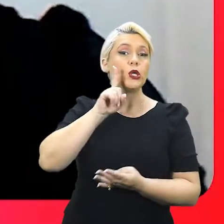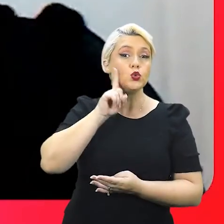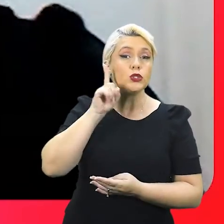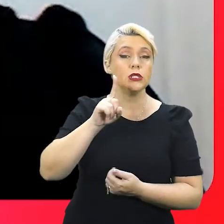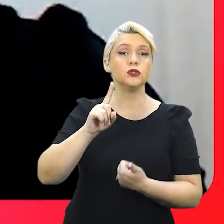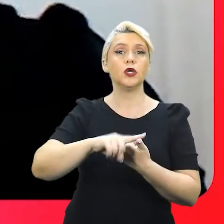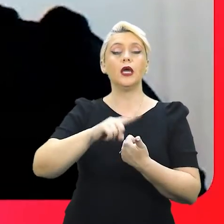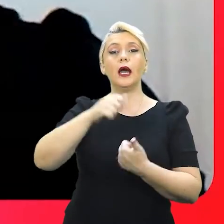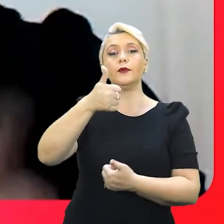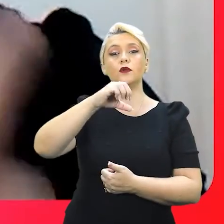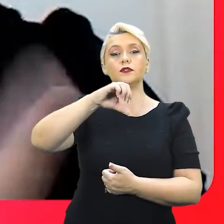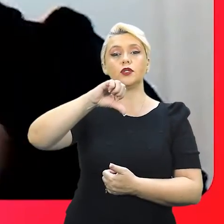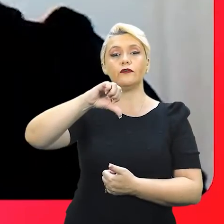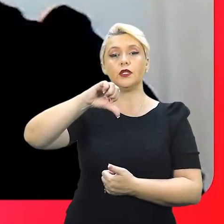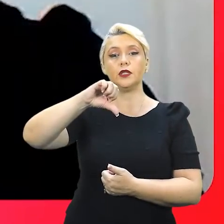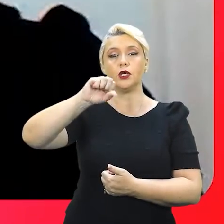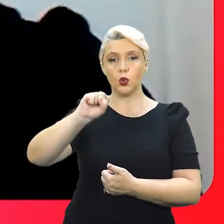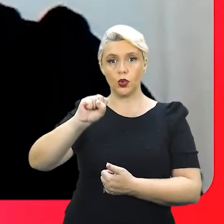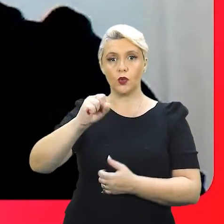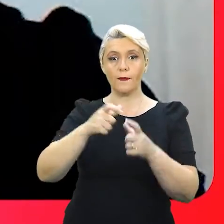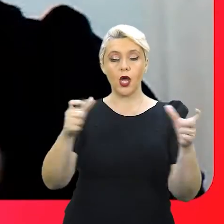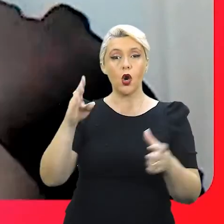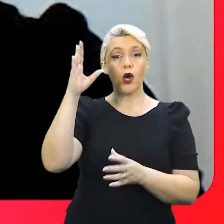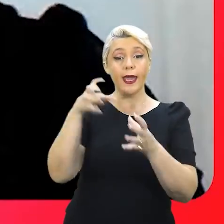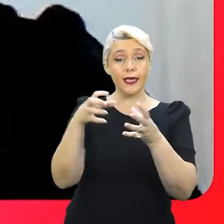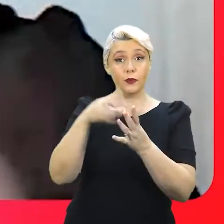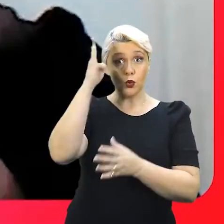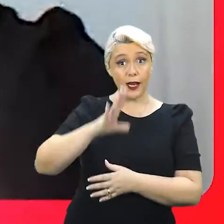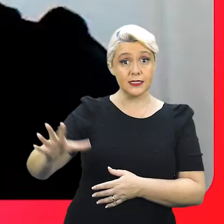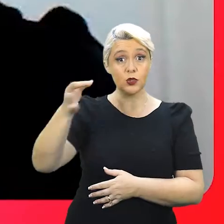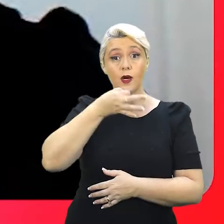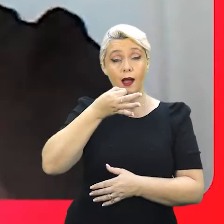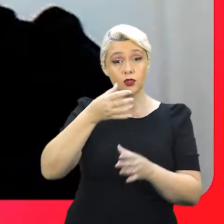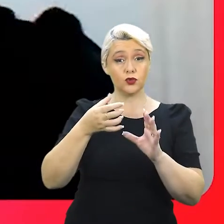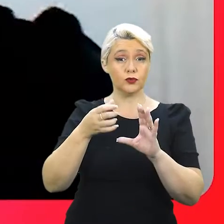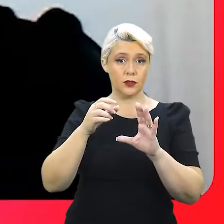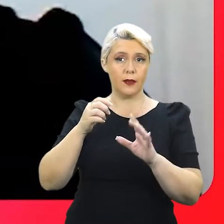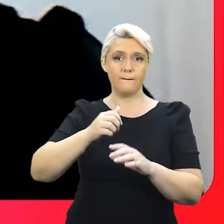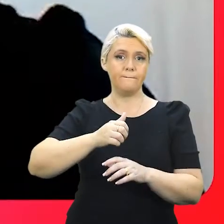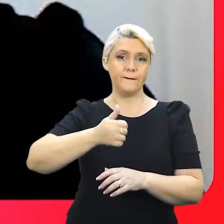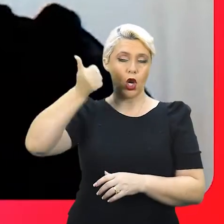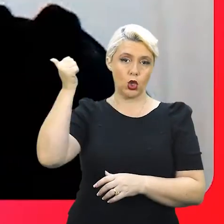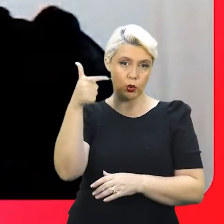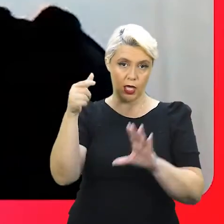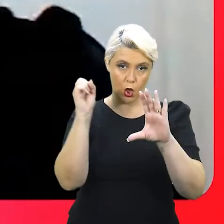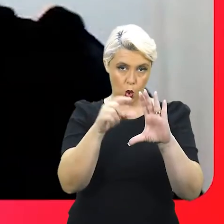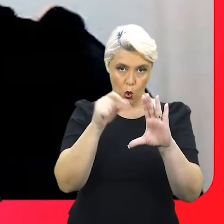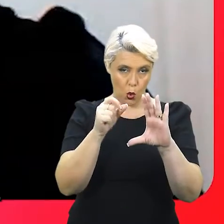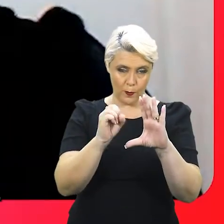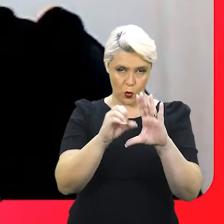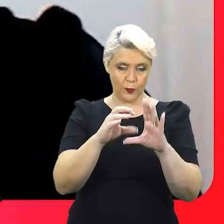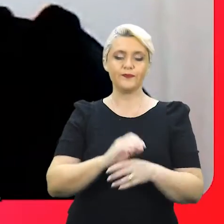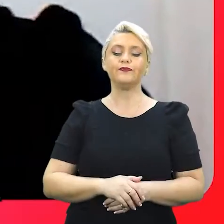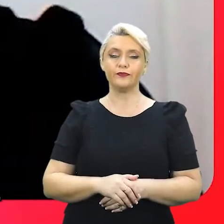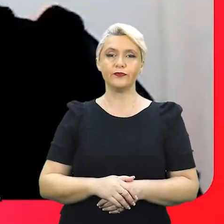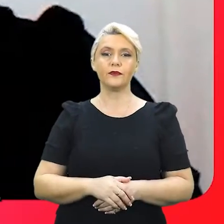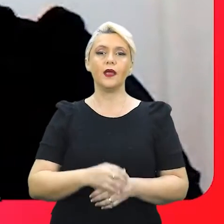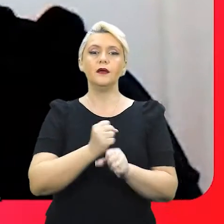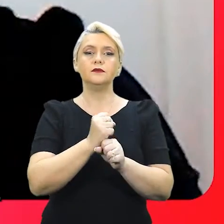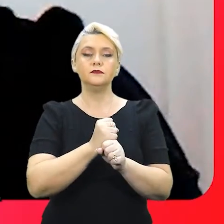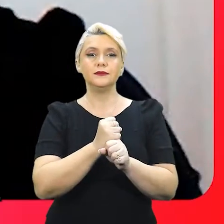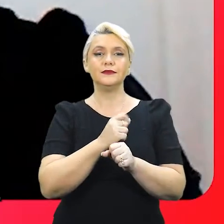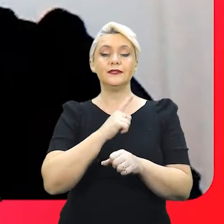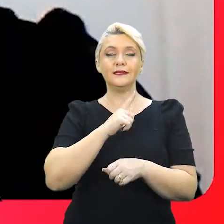Unidos, 98, a maior equipe do Brasil em rádio, maior do que a Rádio Globo, inclusive, a Rádio K do Brasil, levou